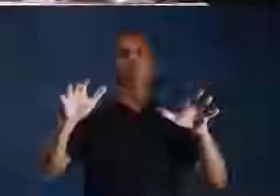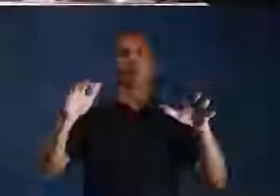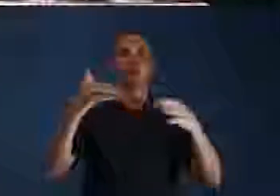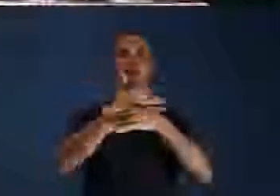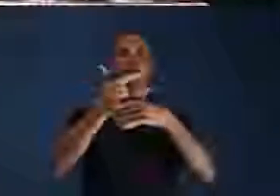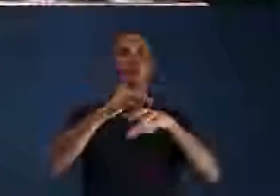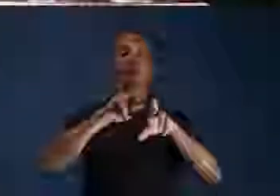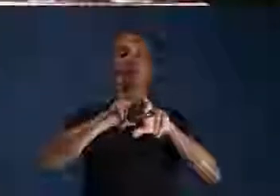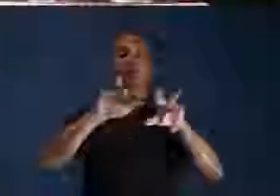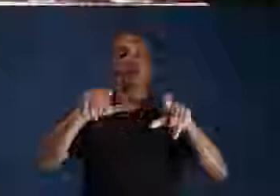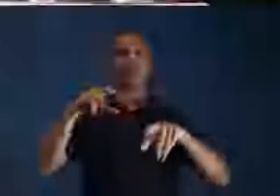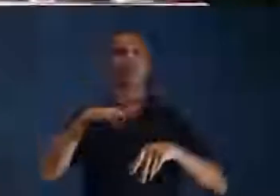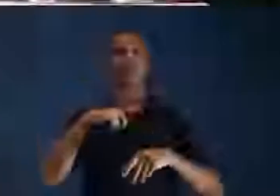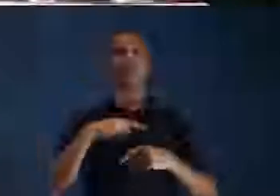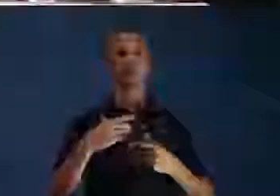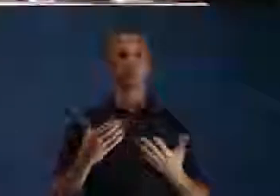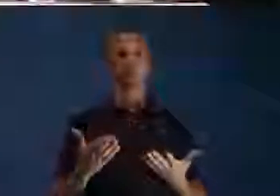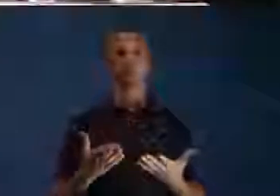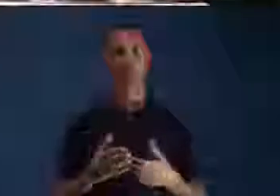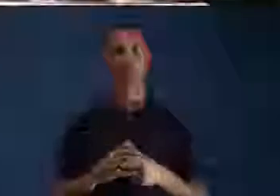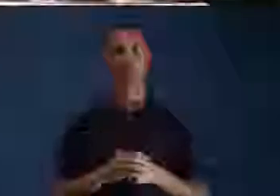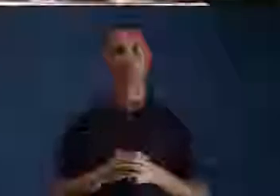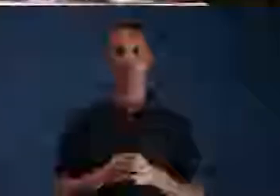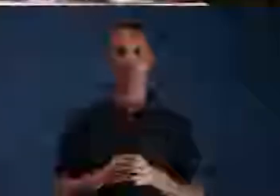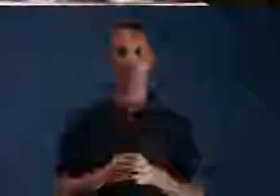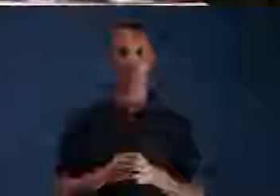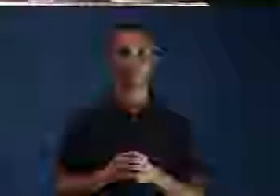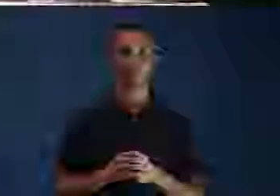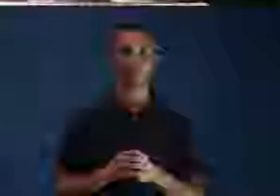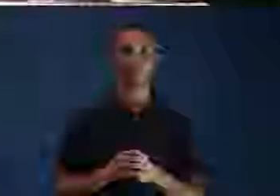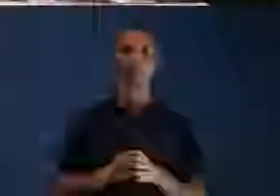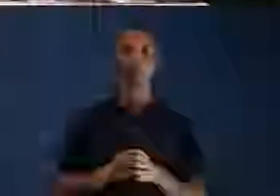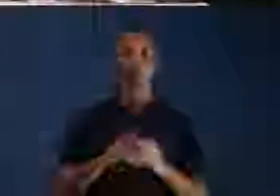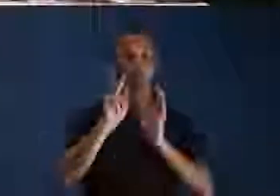indo rápido, volta, por favor. Esse projeto...